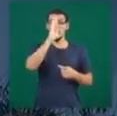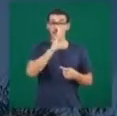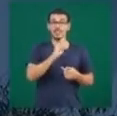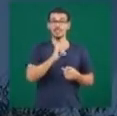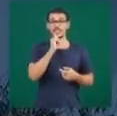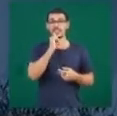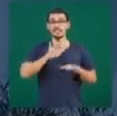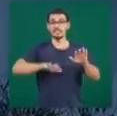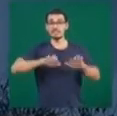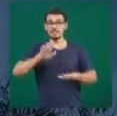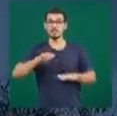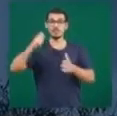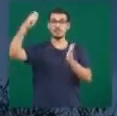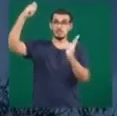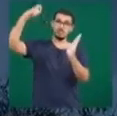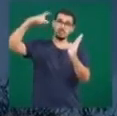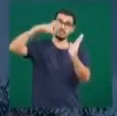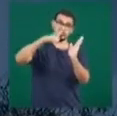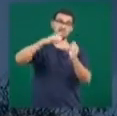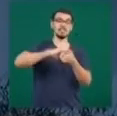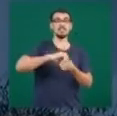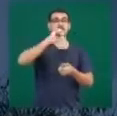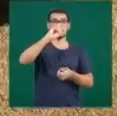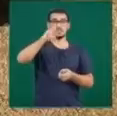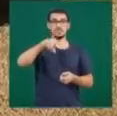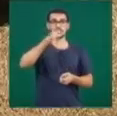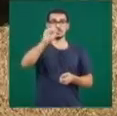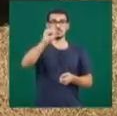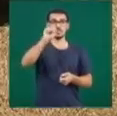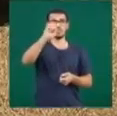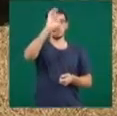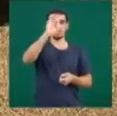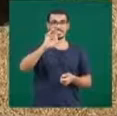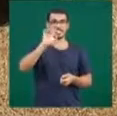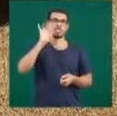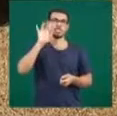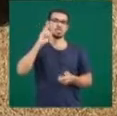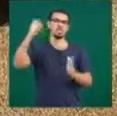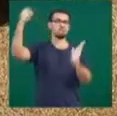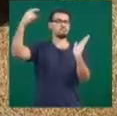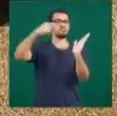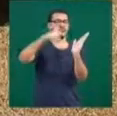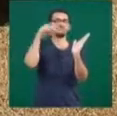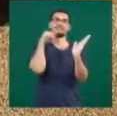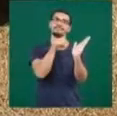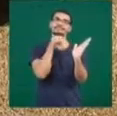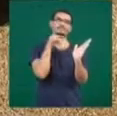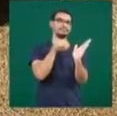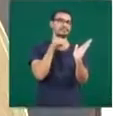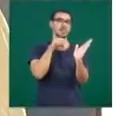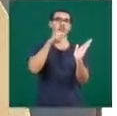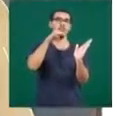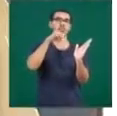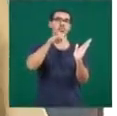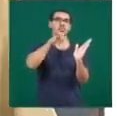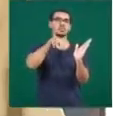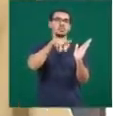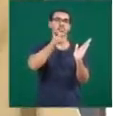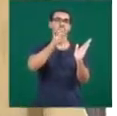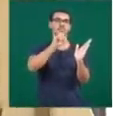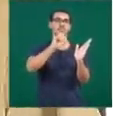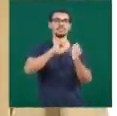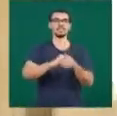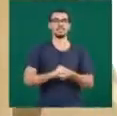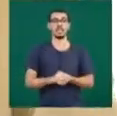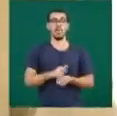que corresponde a apenas 0,8%, vem deste painel de silício, também chamado de monojunção. A ideia do pesquisador